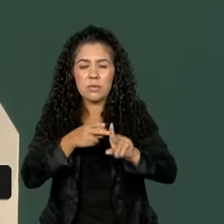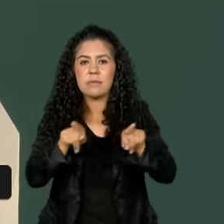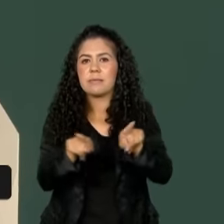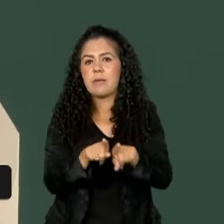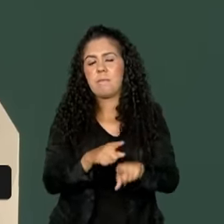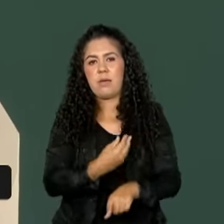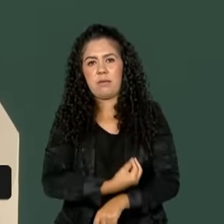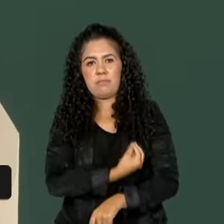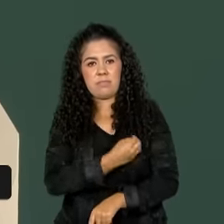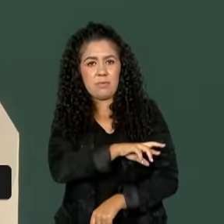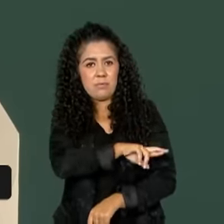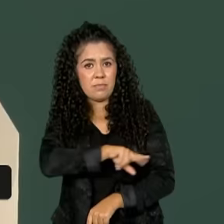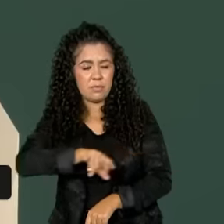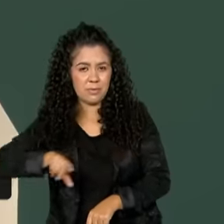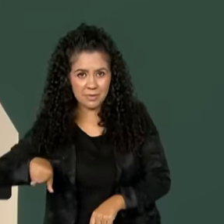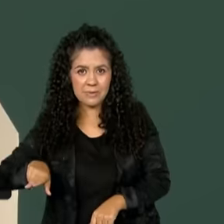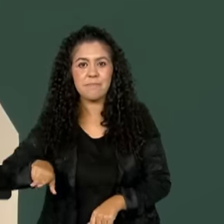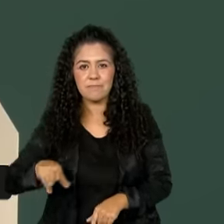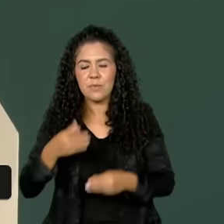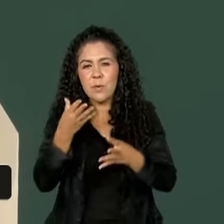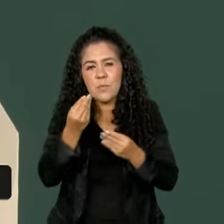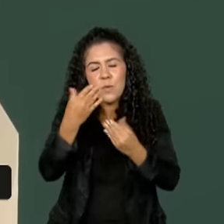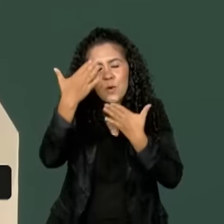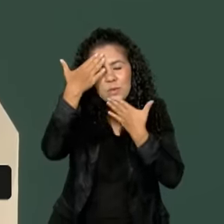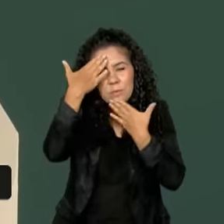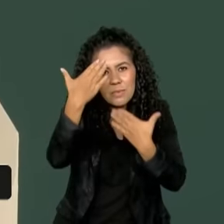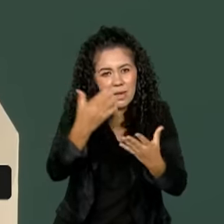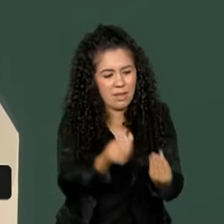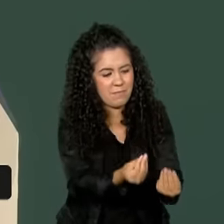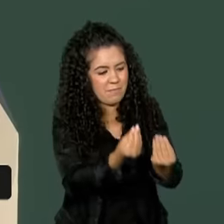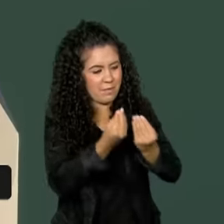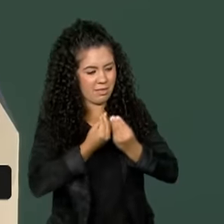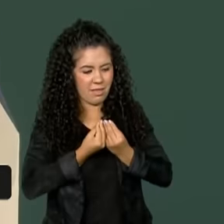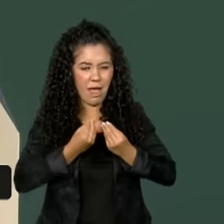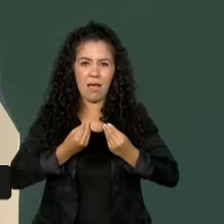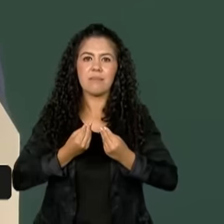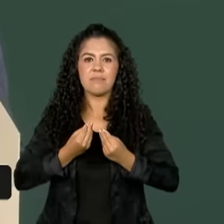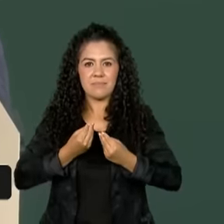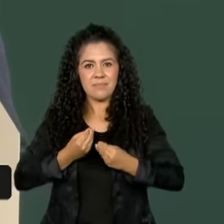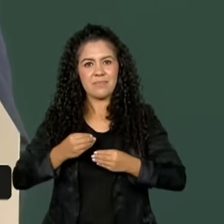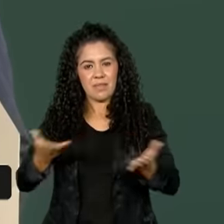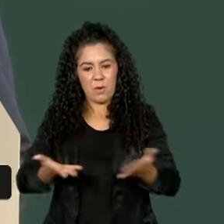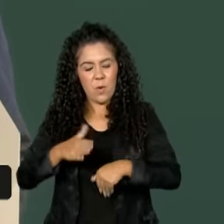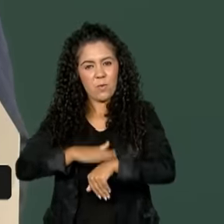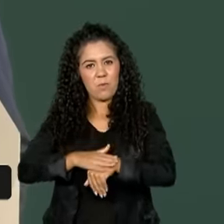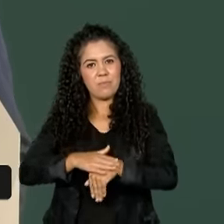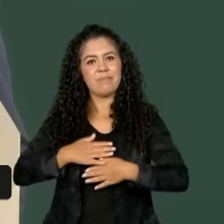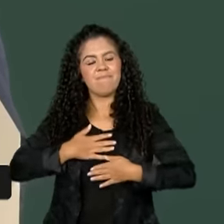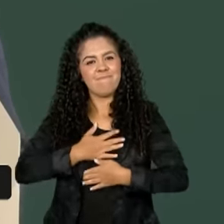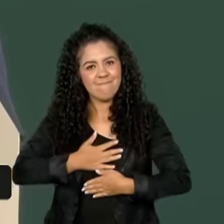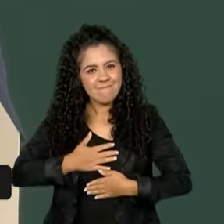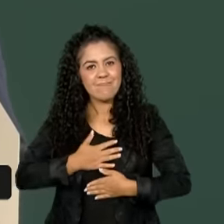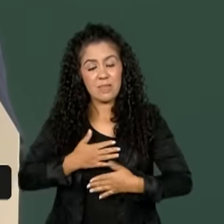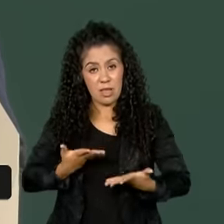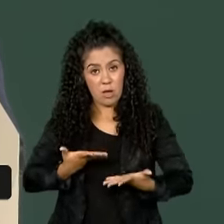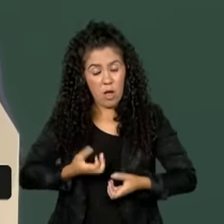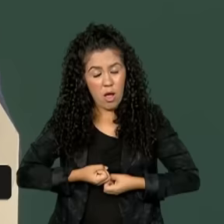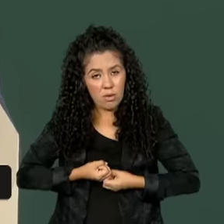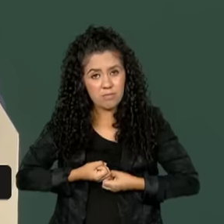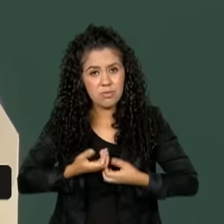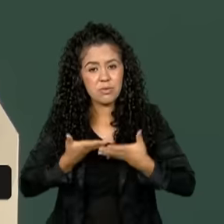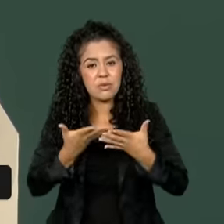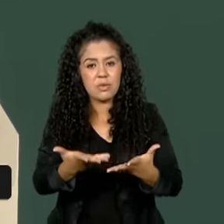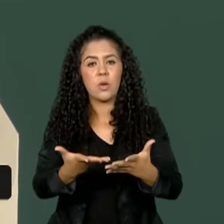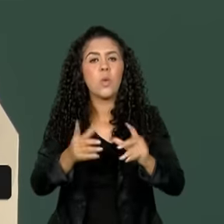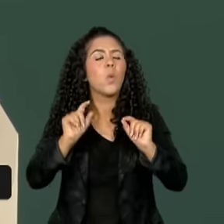biodiversidade. Muito obrigada por essa honraria, presidente. E eu vou dizer que tudo o que